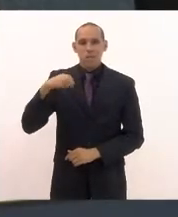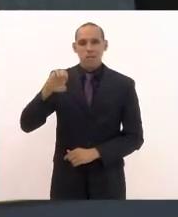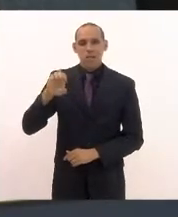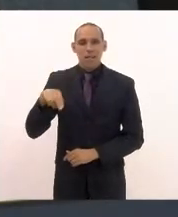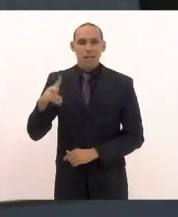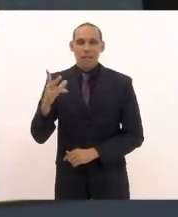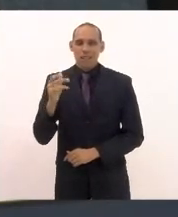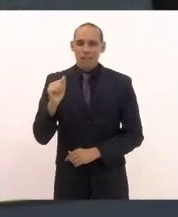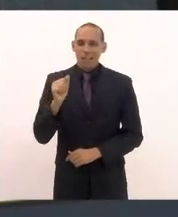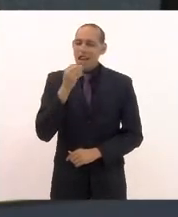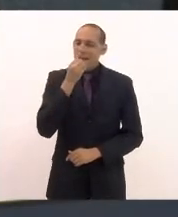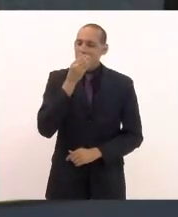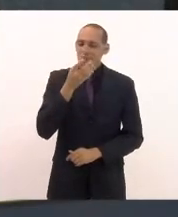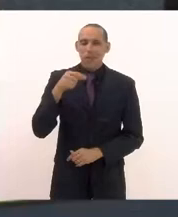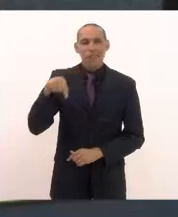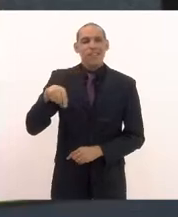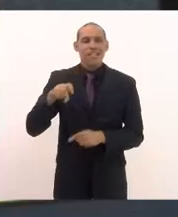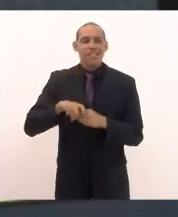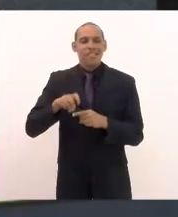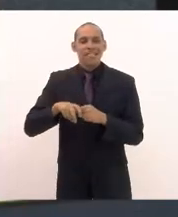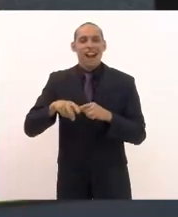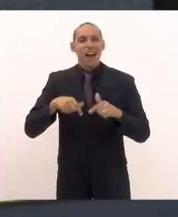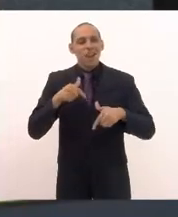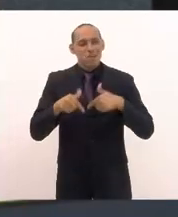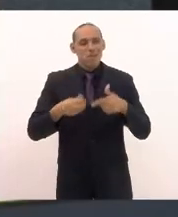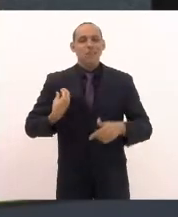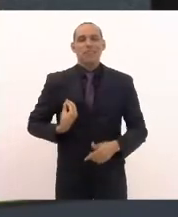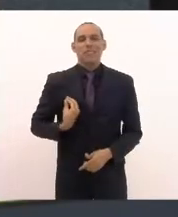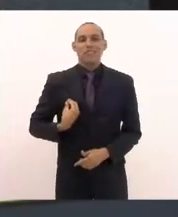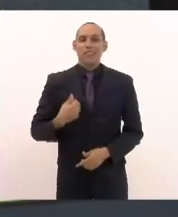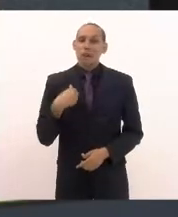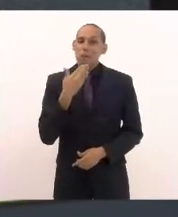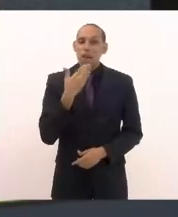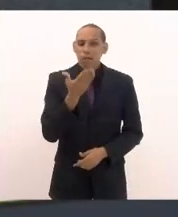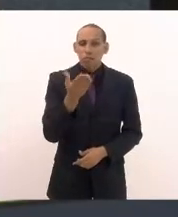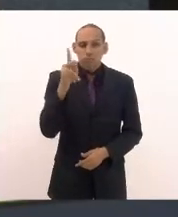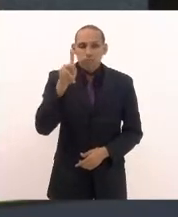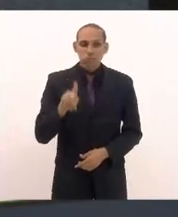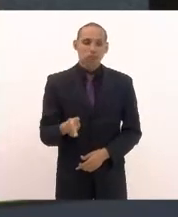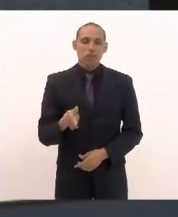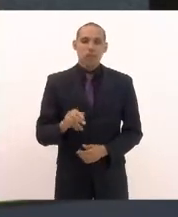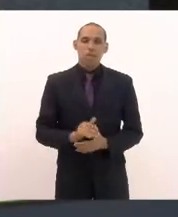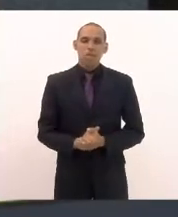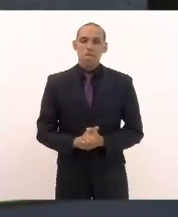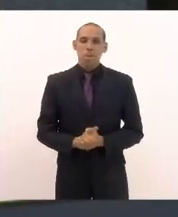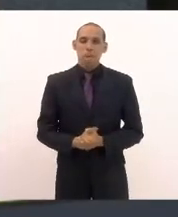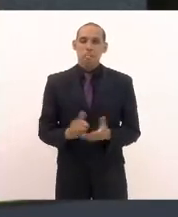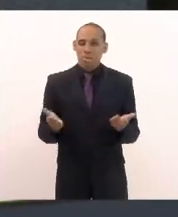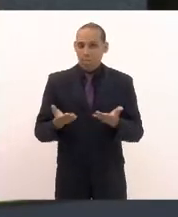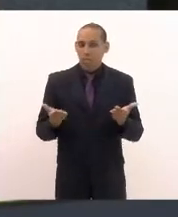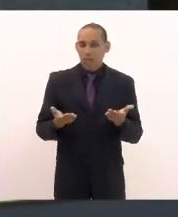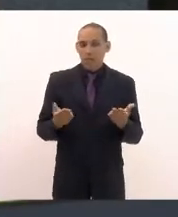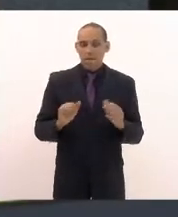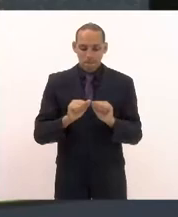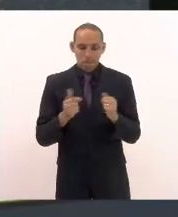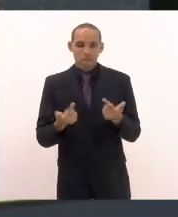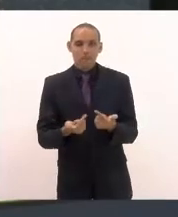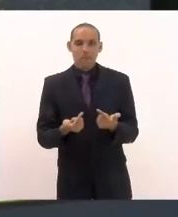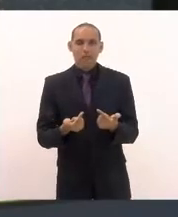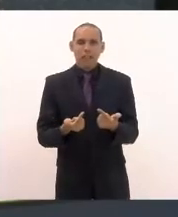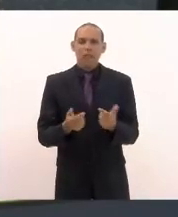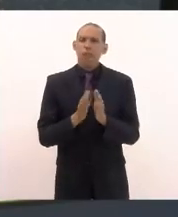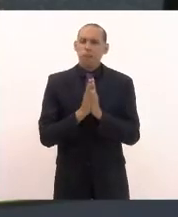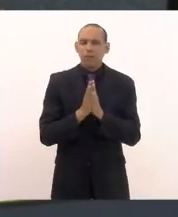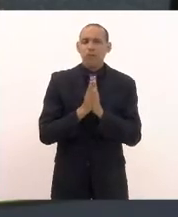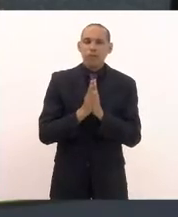bom viver nessa cadeira, pedir a Vossa Excelência, na condição de presidente em exercício dessa casa, que